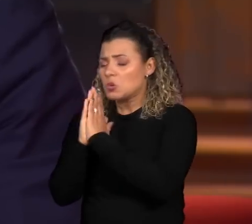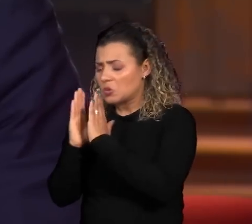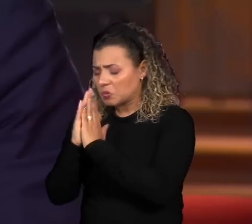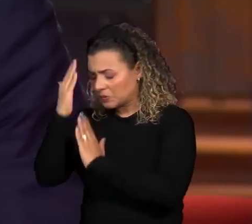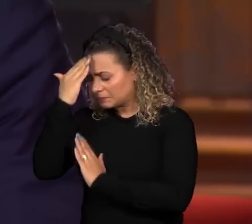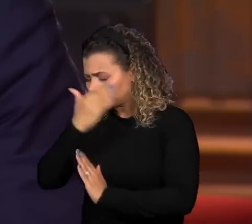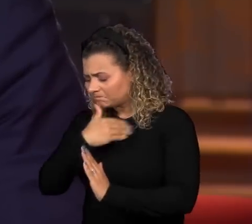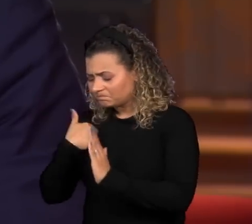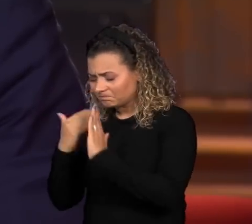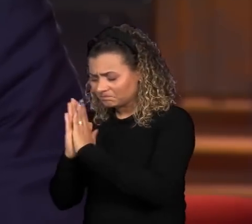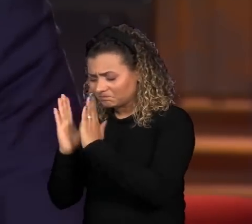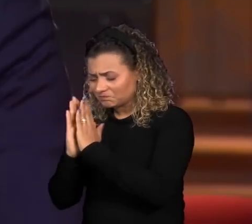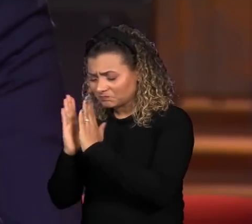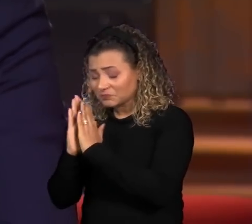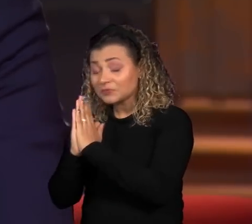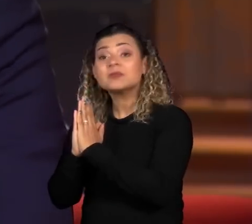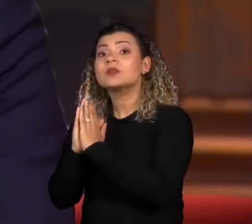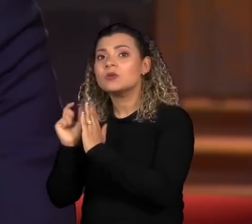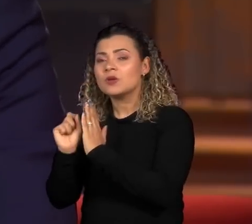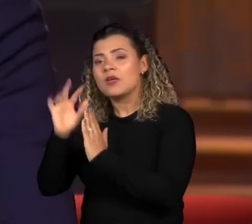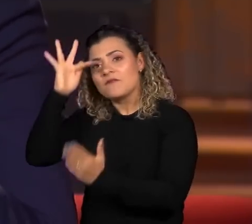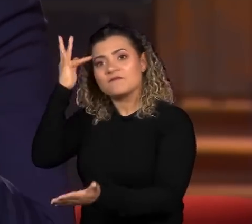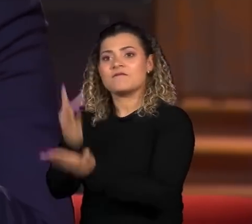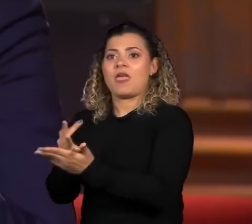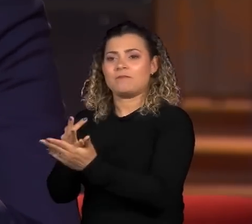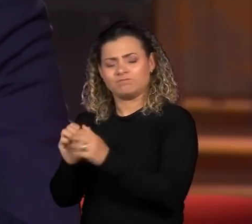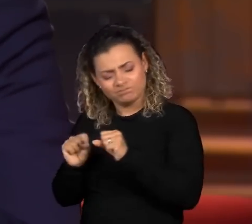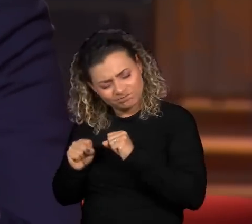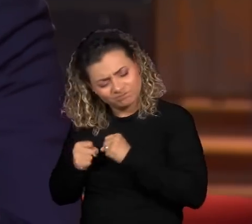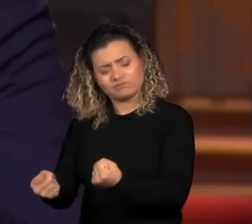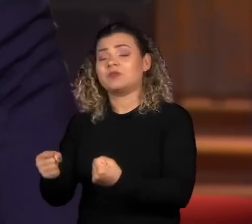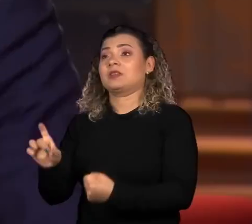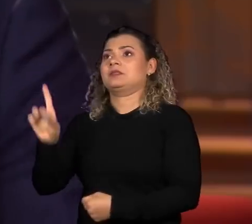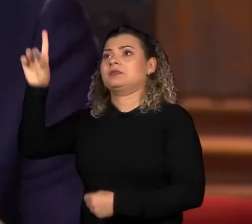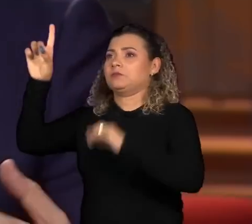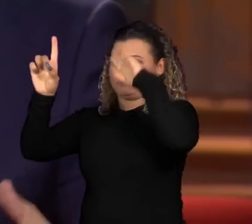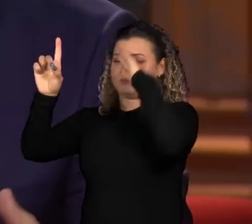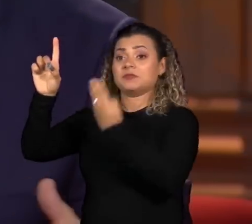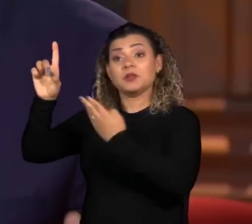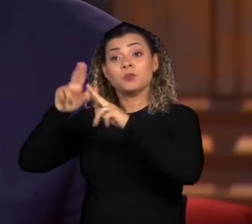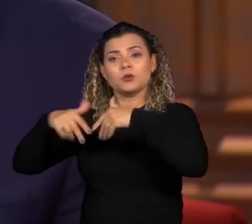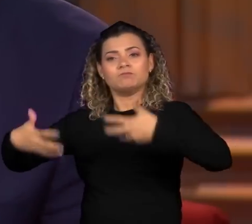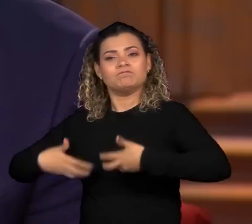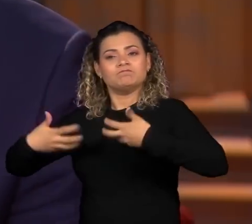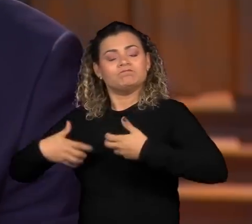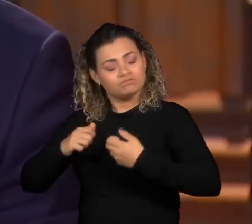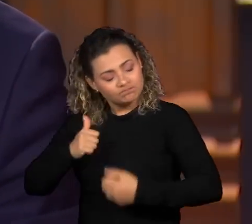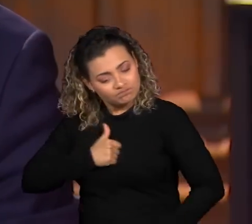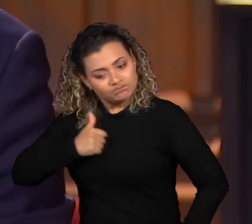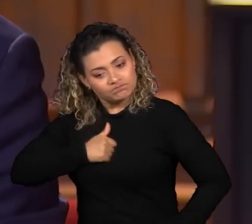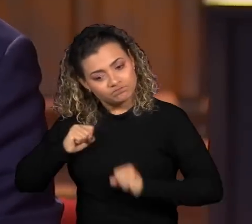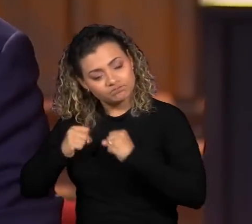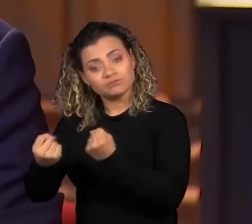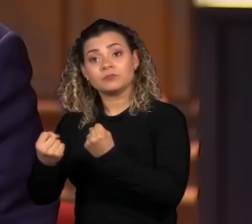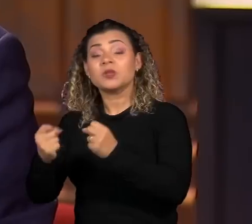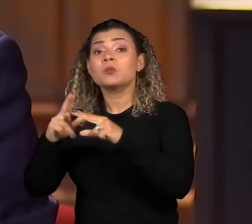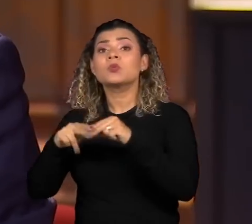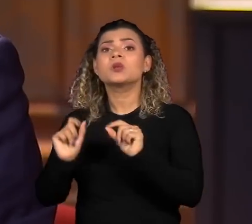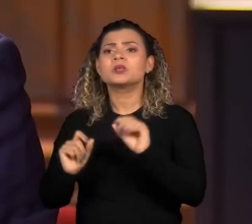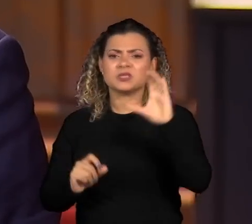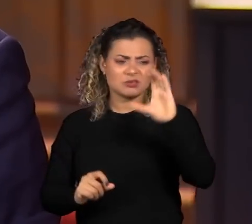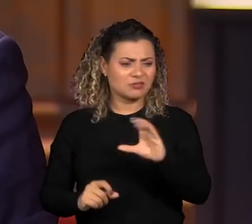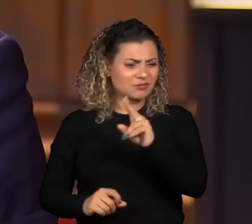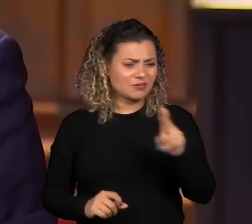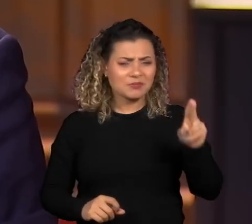da alma. Sim. Você faz por fé em Deus. Então, uma missa celebrada sem